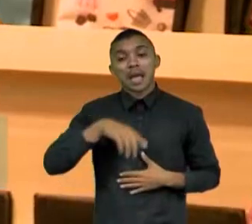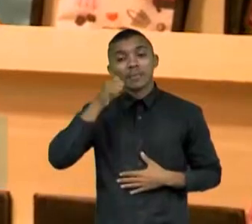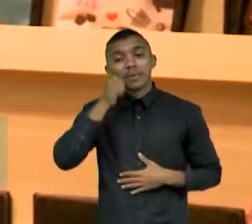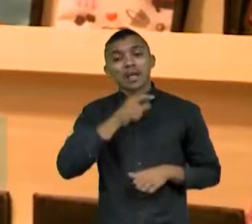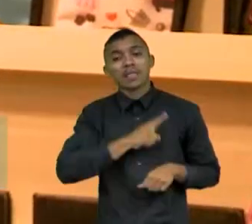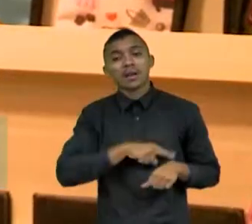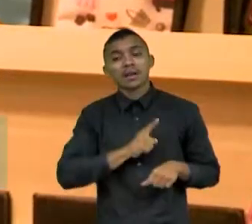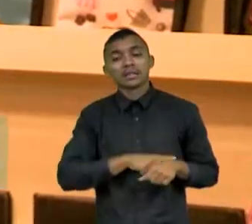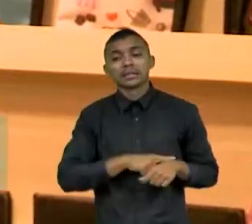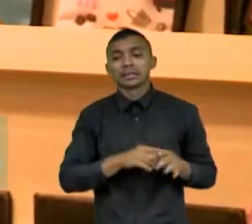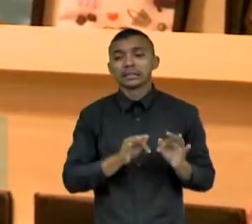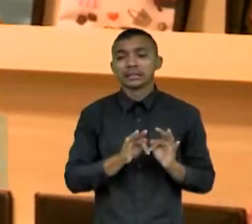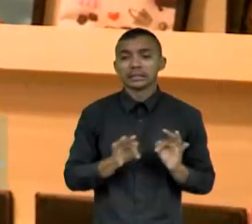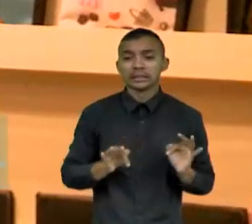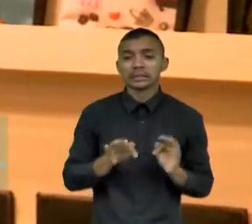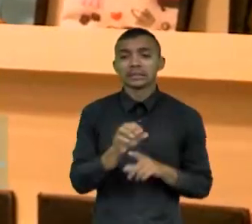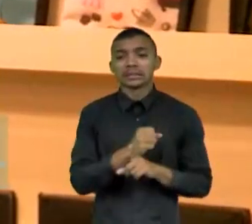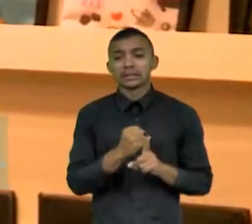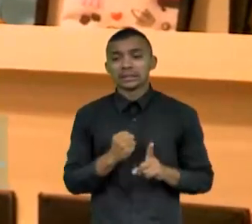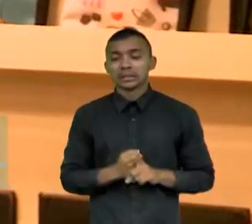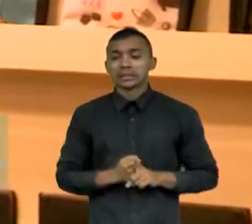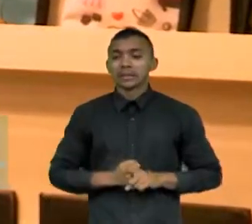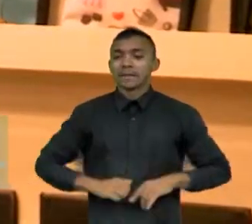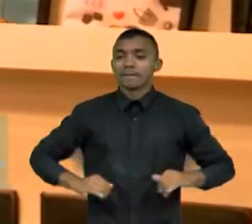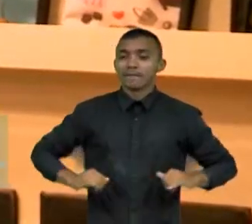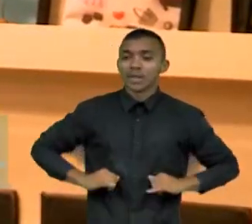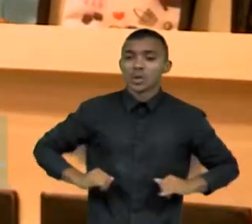vulnerabilidade social, que sofrem violências